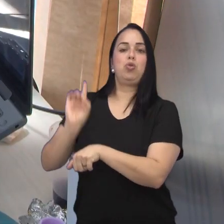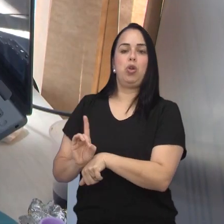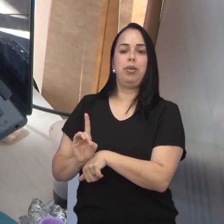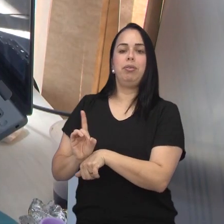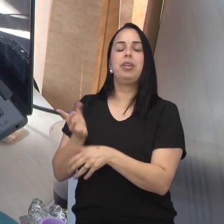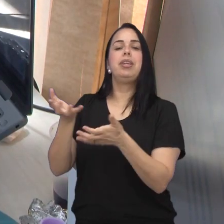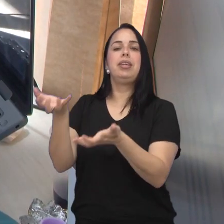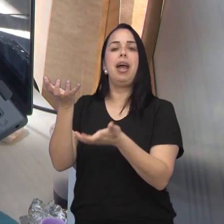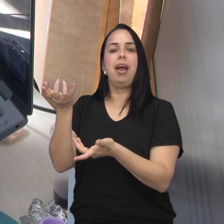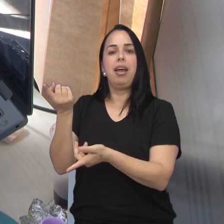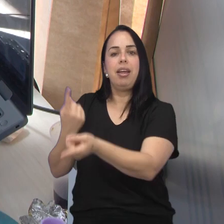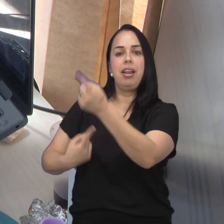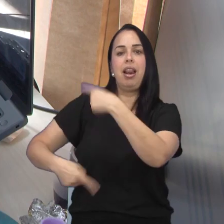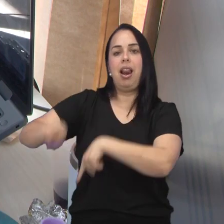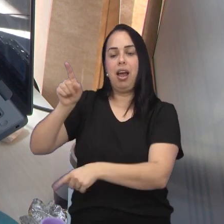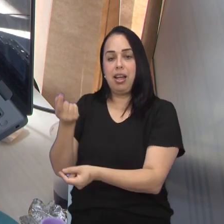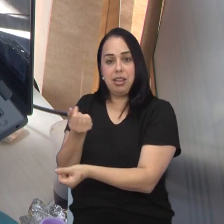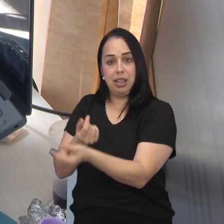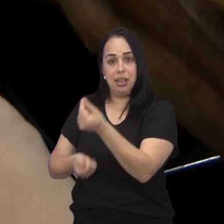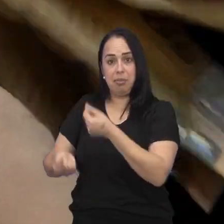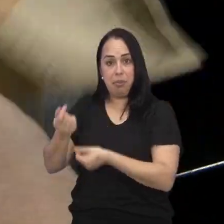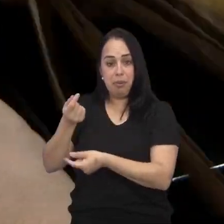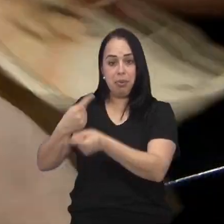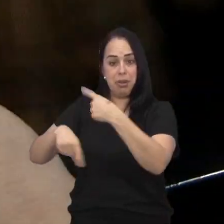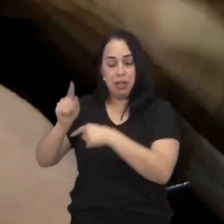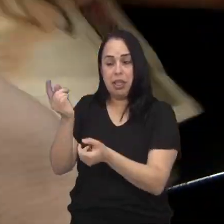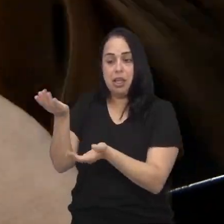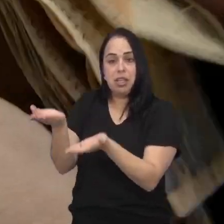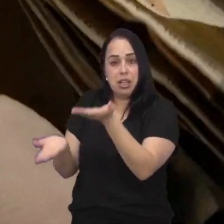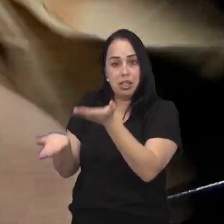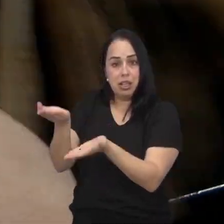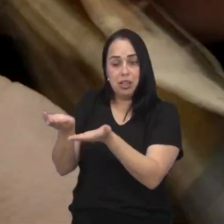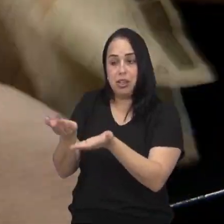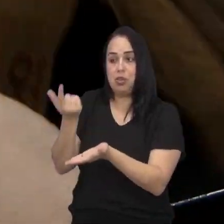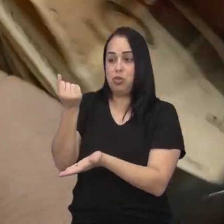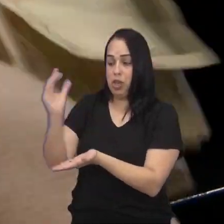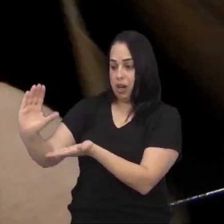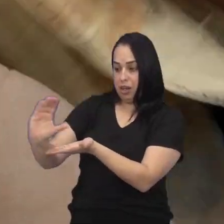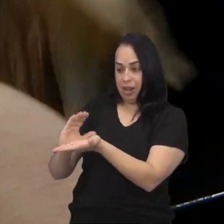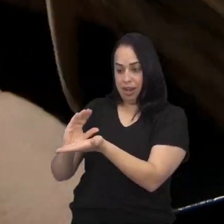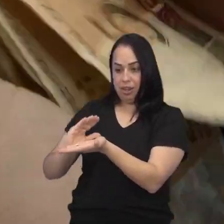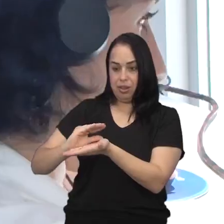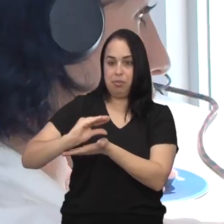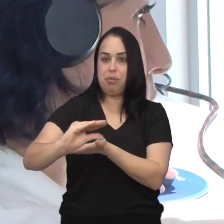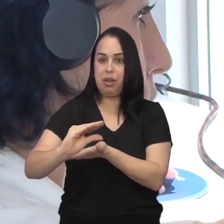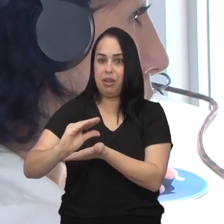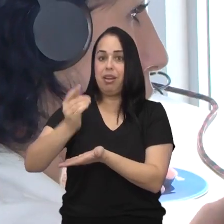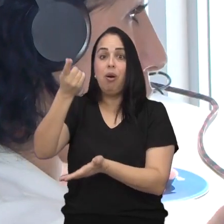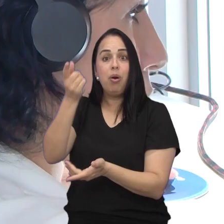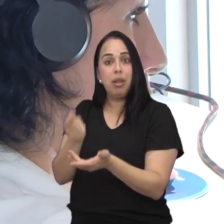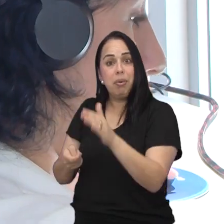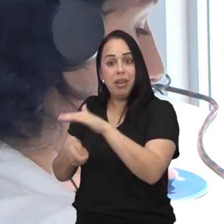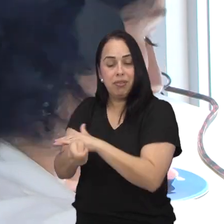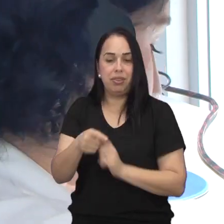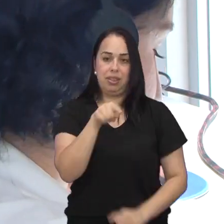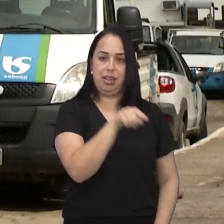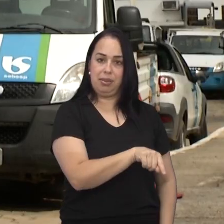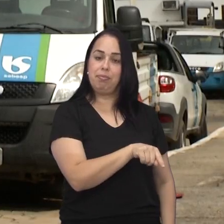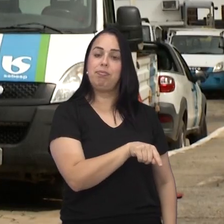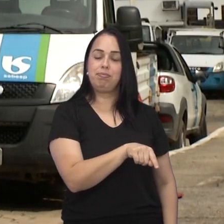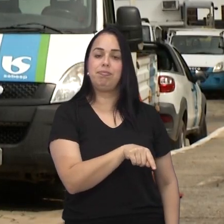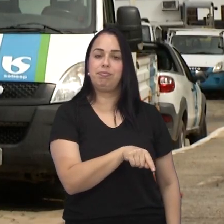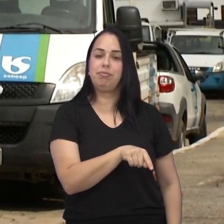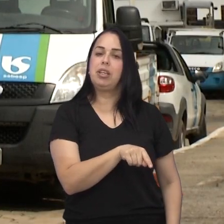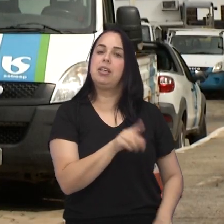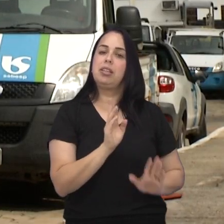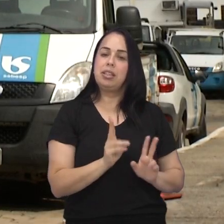e acionistas buscam crescimento econômico, equilibrando as finanças entre o dinheiro que fica e o que volta como investimento. Já